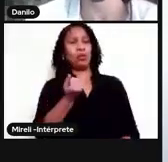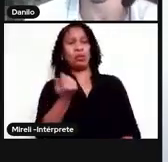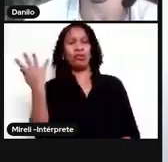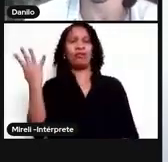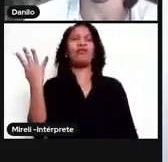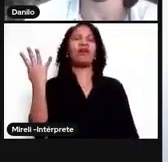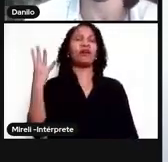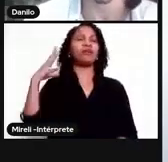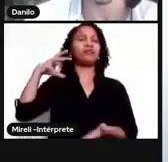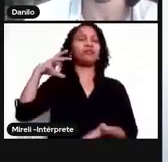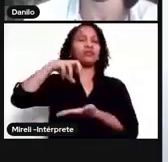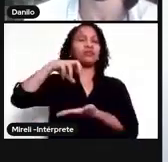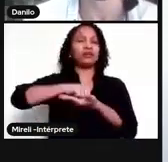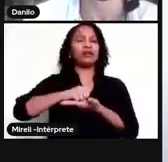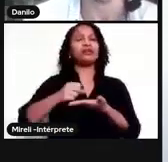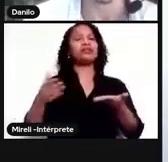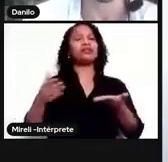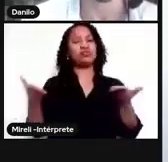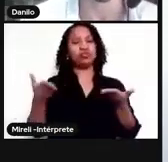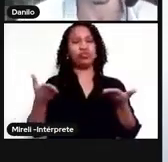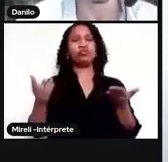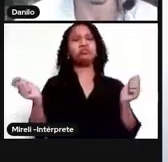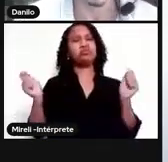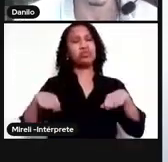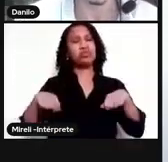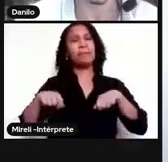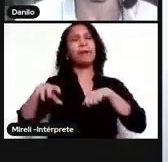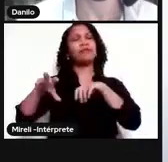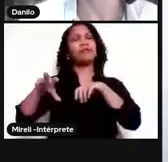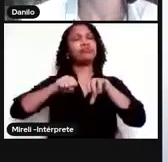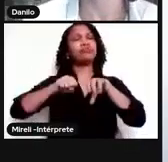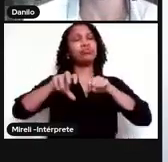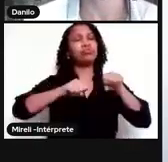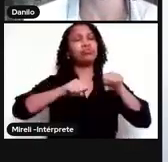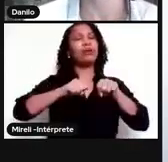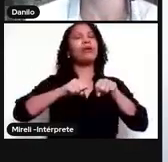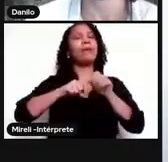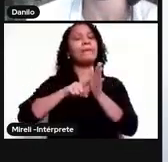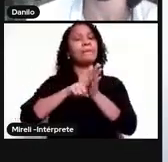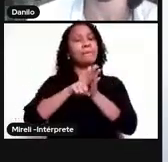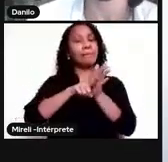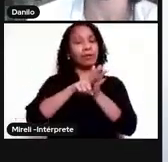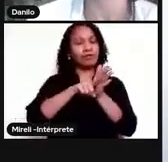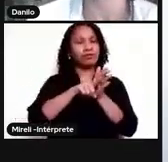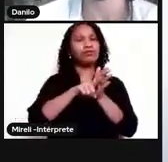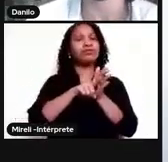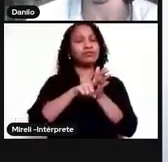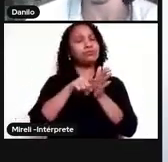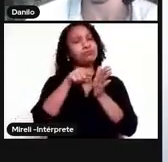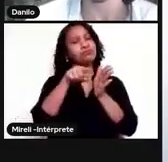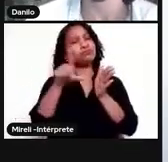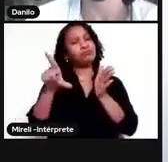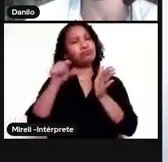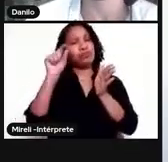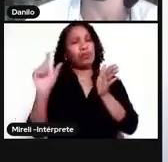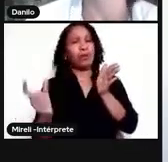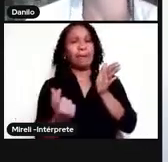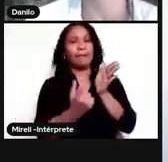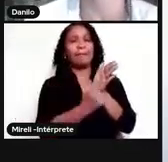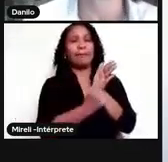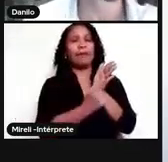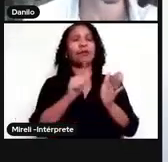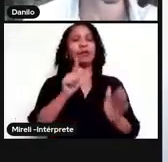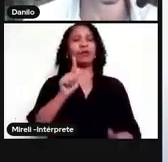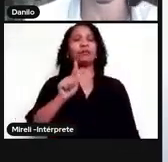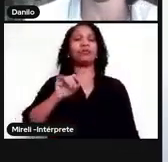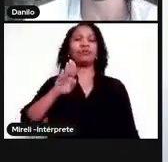pode coletar de dados para utilizar no programa. Por isso foi selecionado esse programa para evitar também duplicações